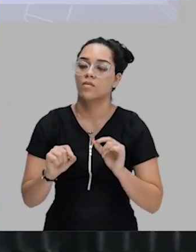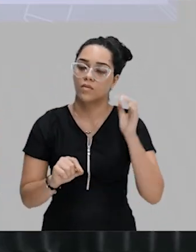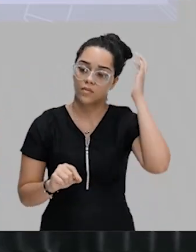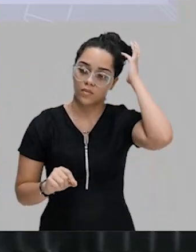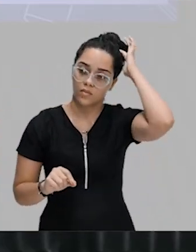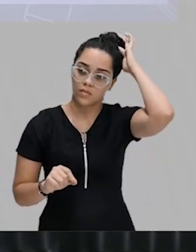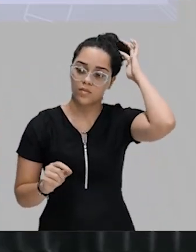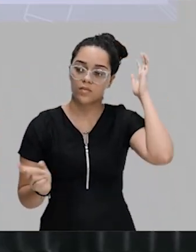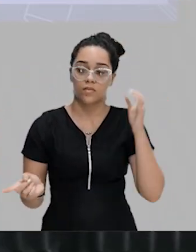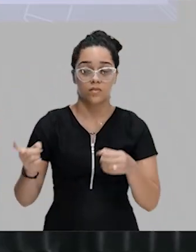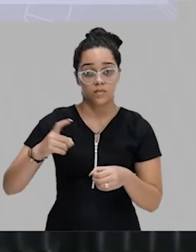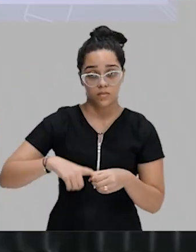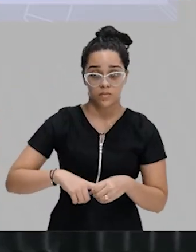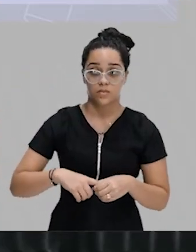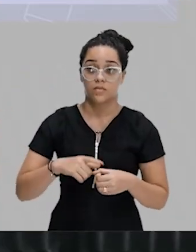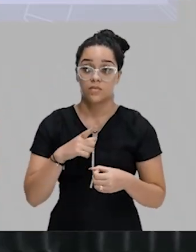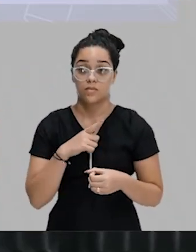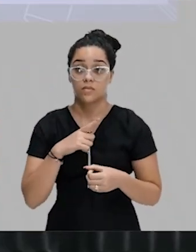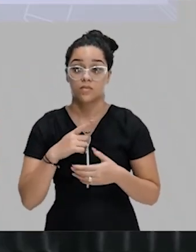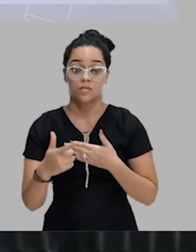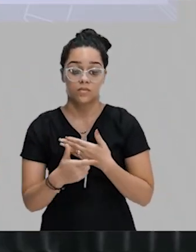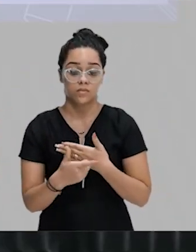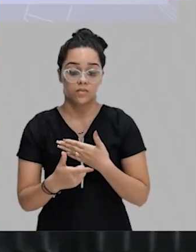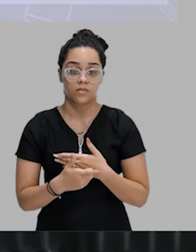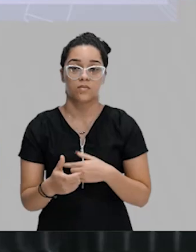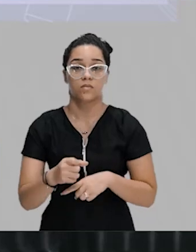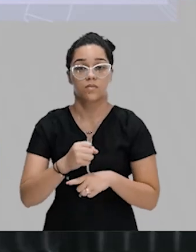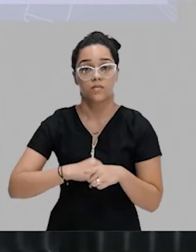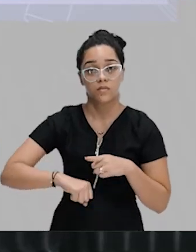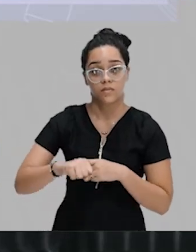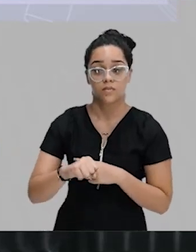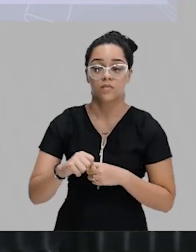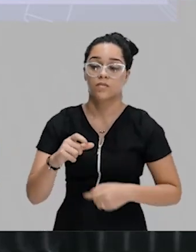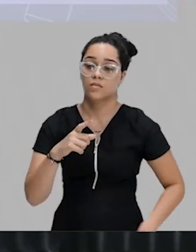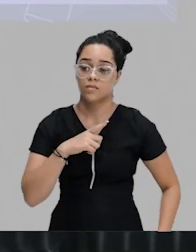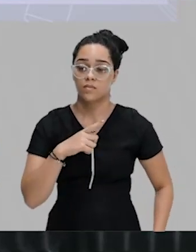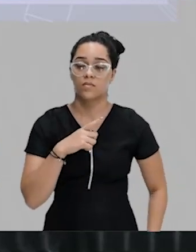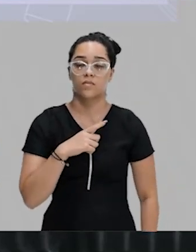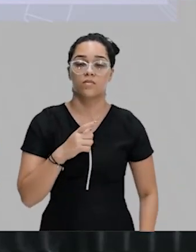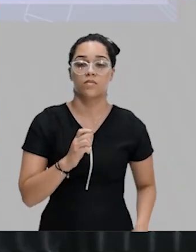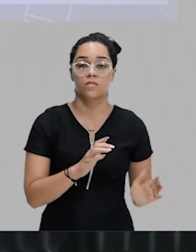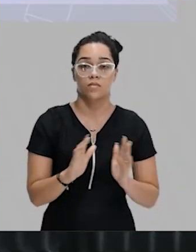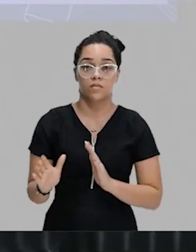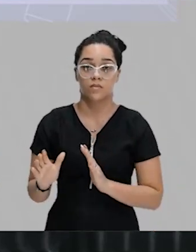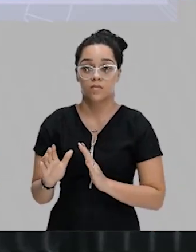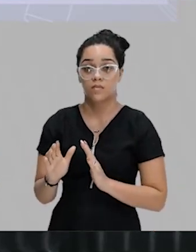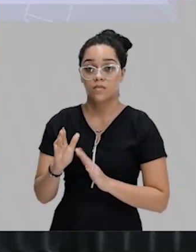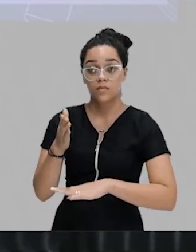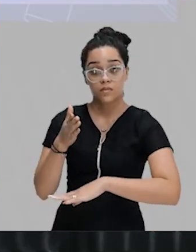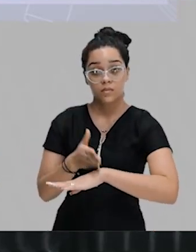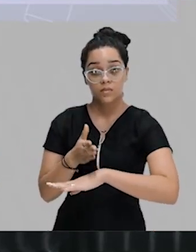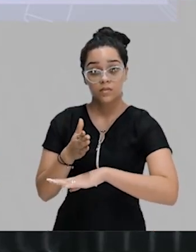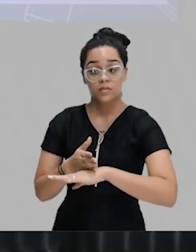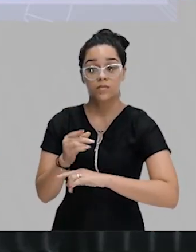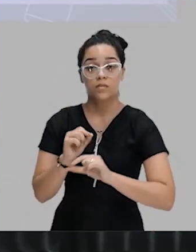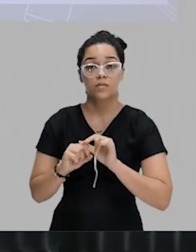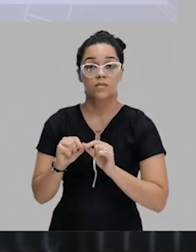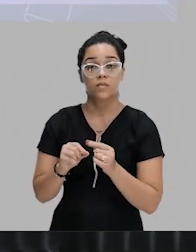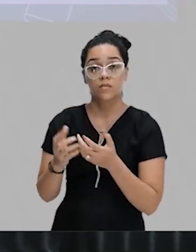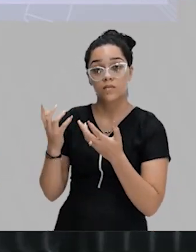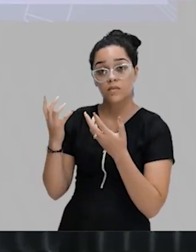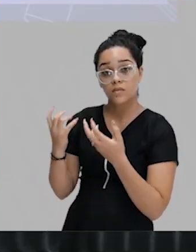voltassem a cumprir o papel social que eles cumpriram durante a Idade Média, que é um papel de